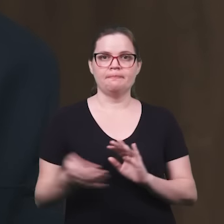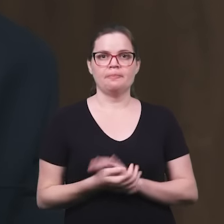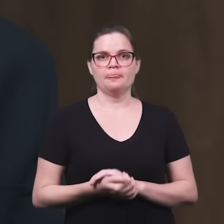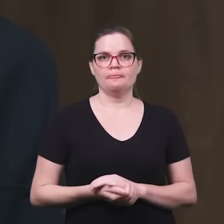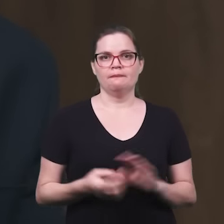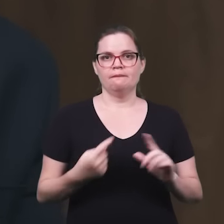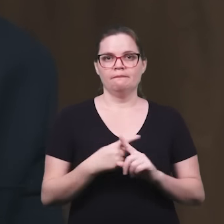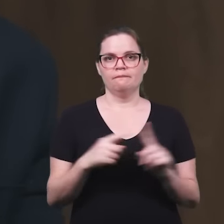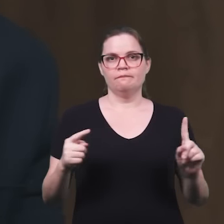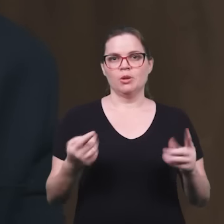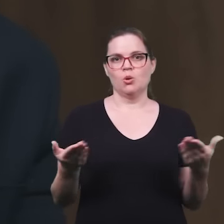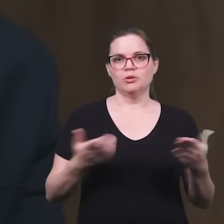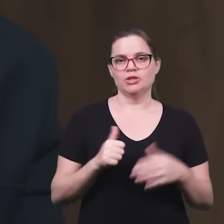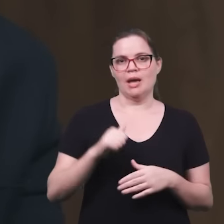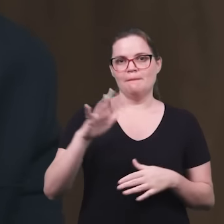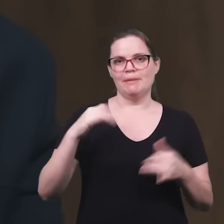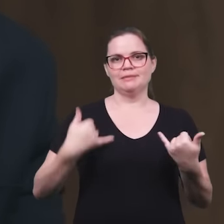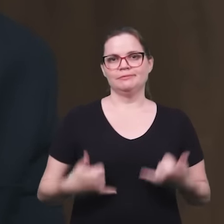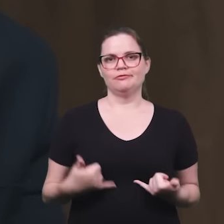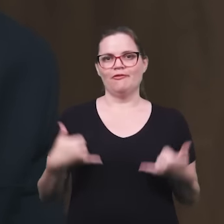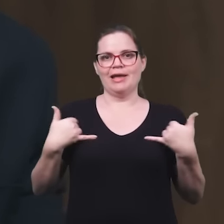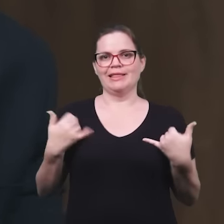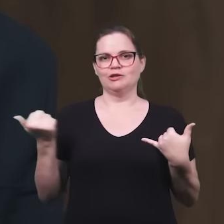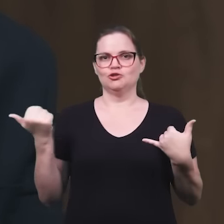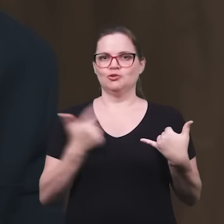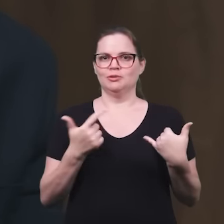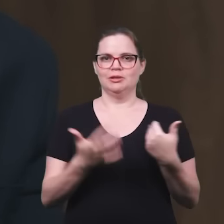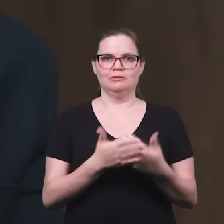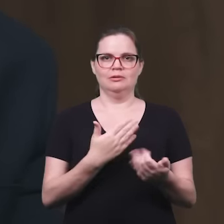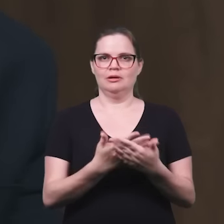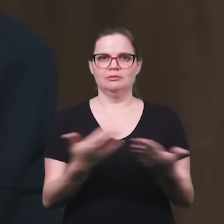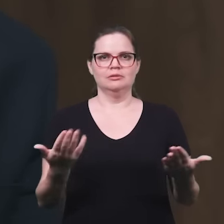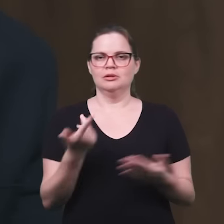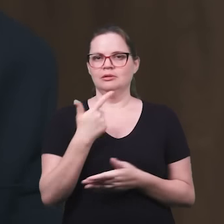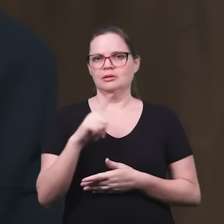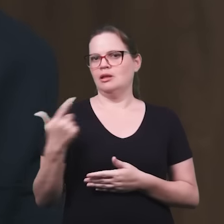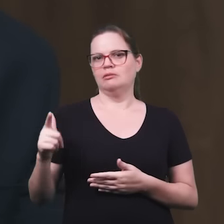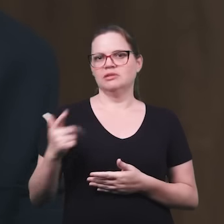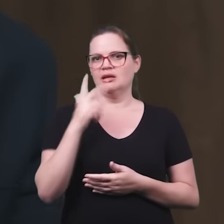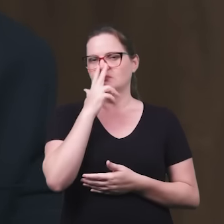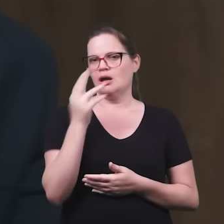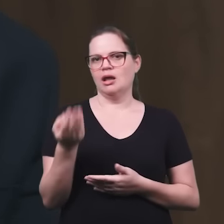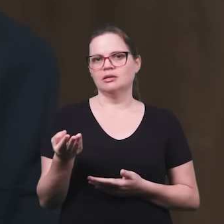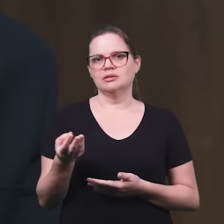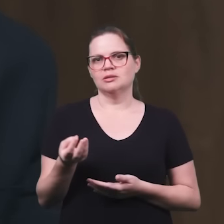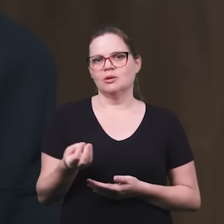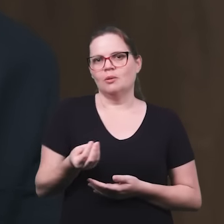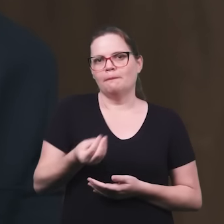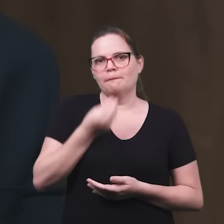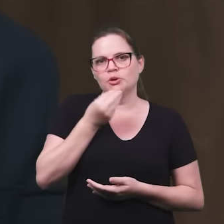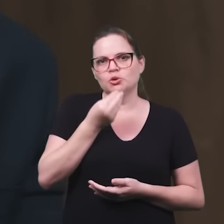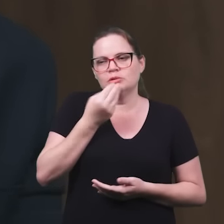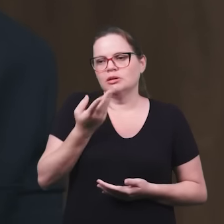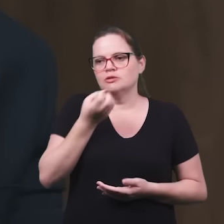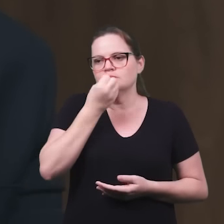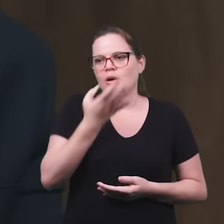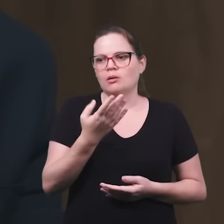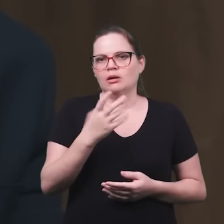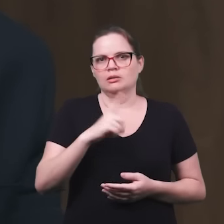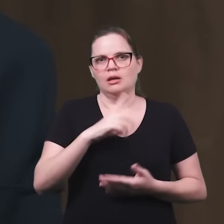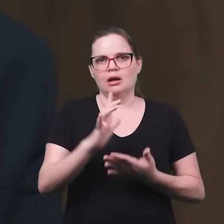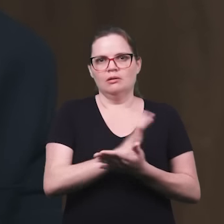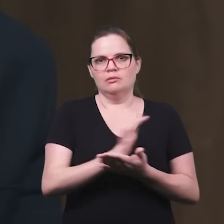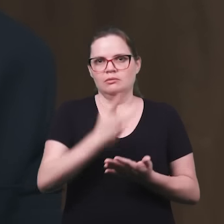é mais uma questão de ego hoje, de aparência, do que qualquer coisa. Não existe uma vantagem expressa, não. Inclusive, muitas pessoas criticam com